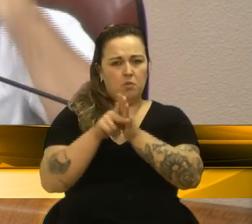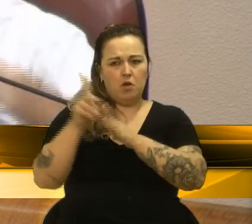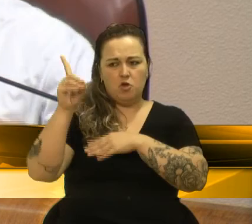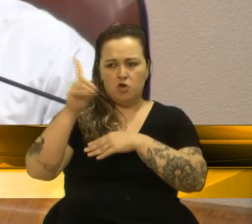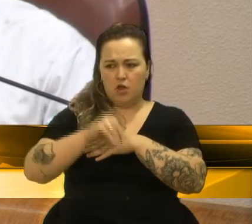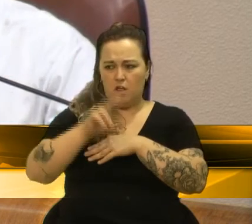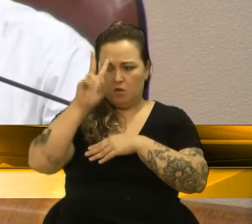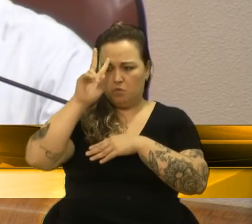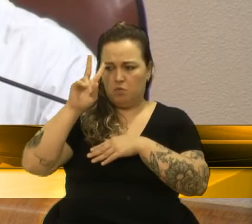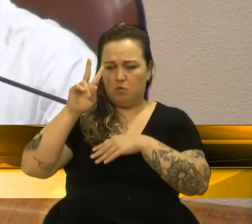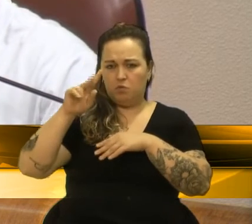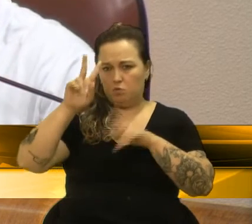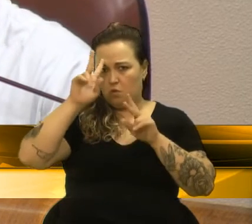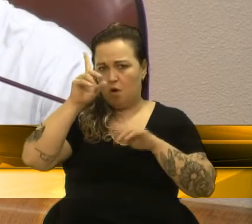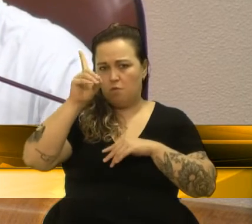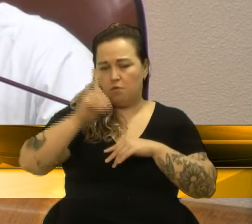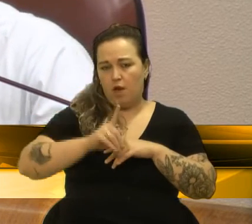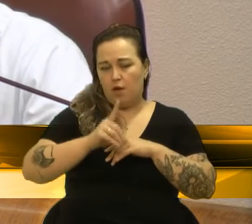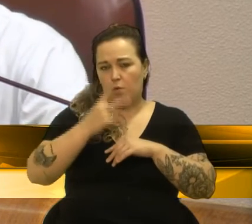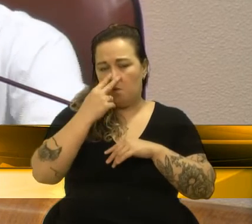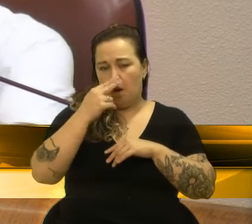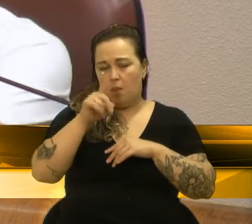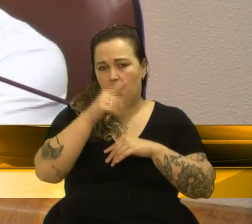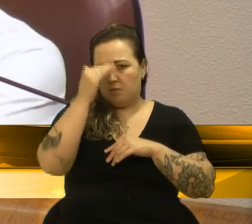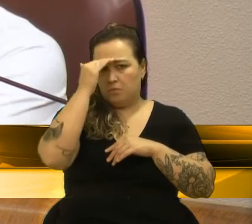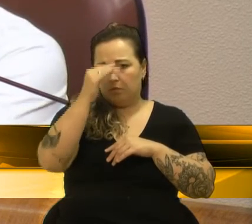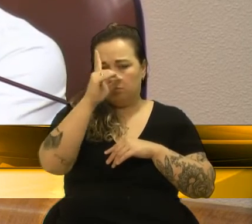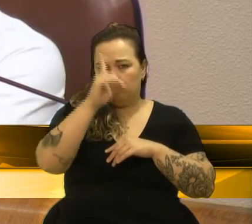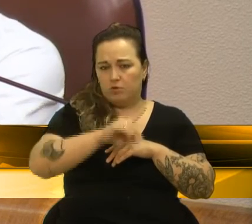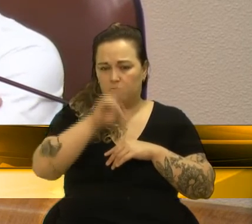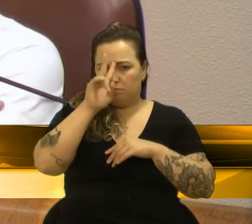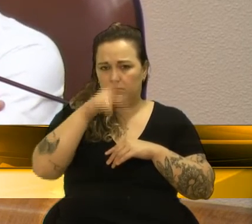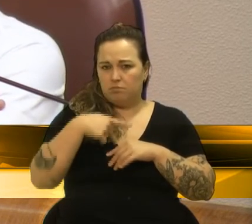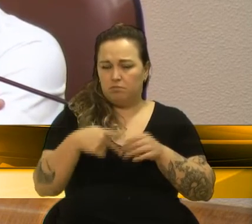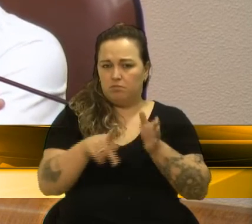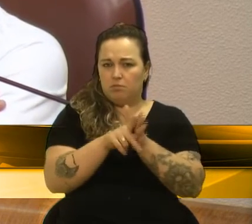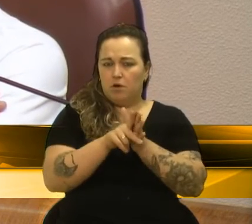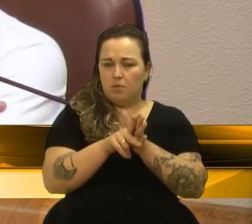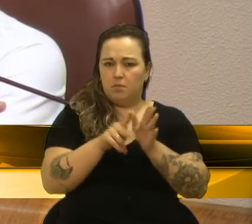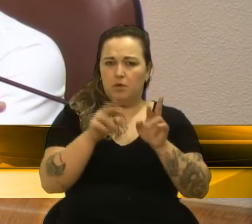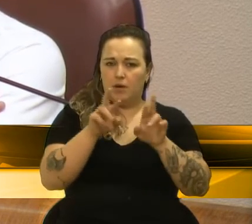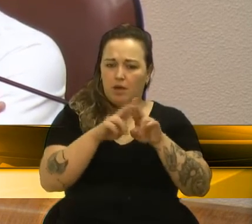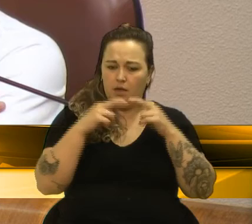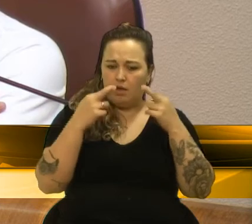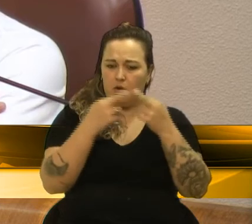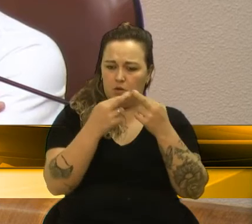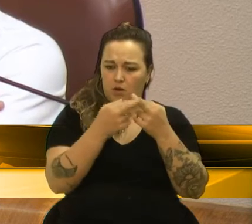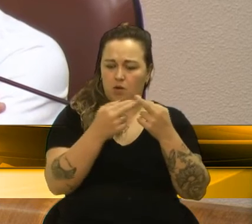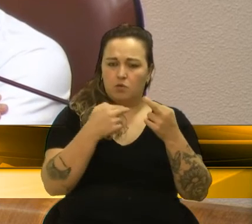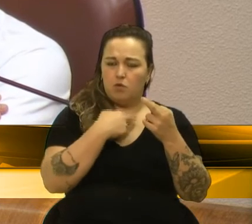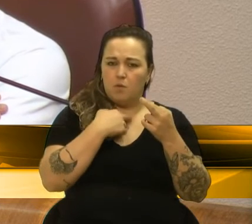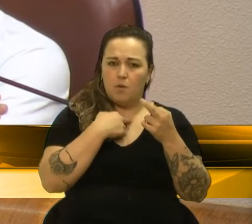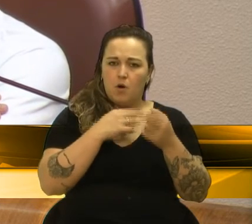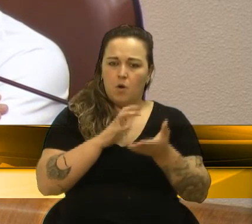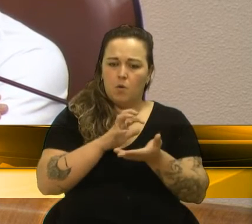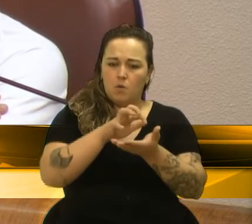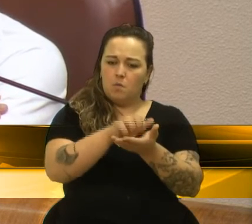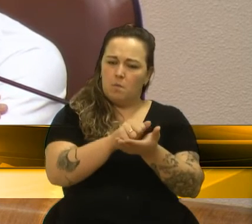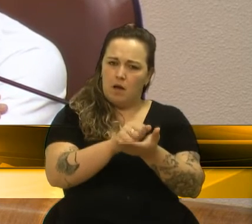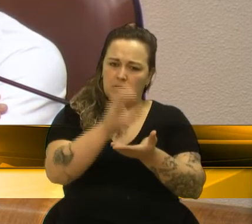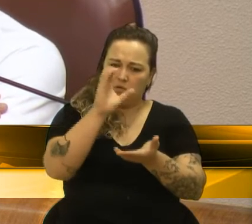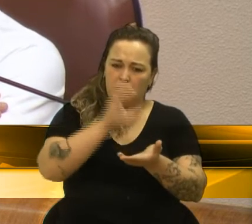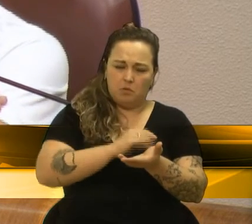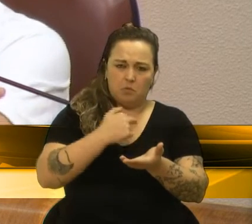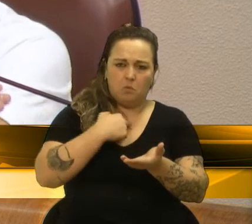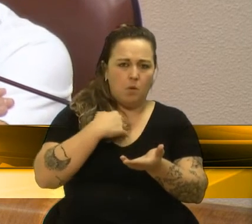espaço público, do direito de reunião, por comprometer sua destinação ao lazer e ocupação dos cidadãos, limitando